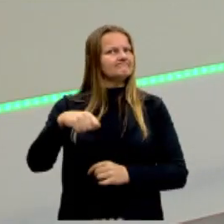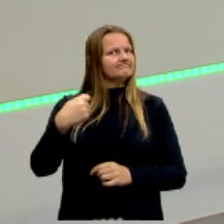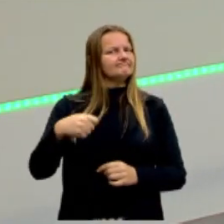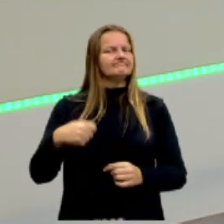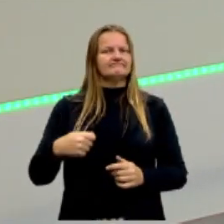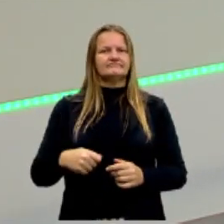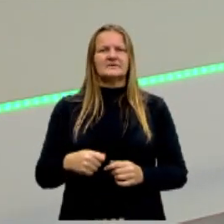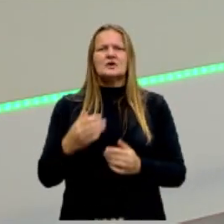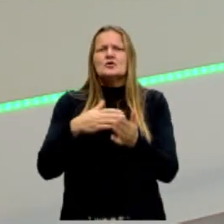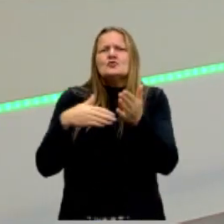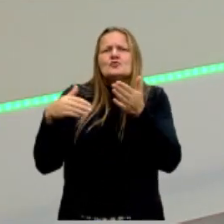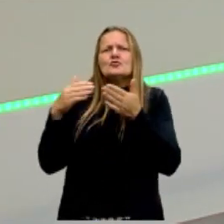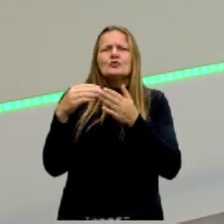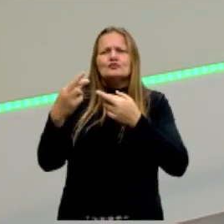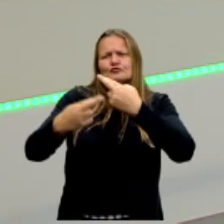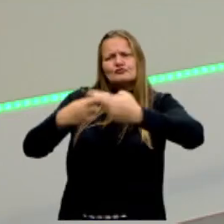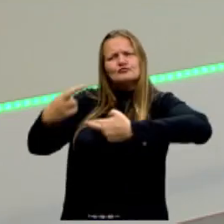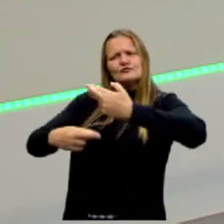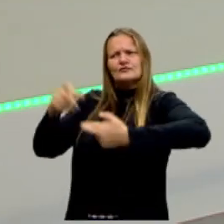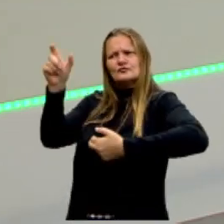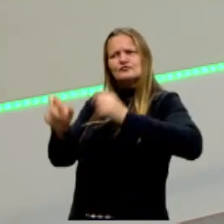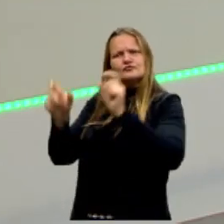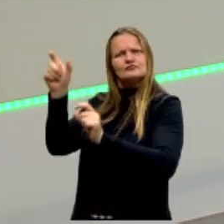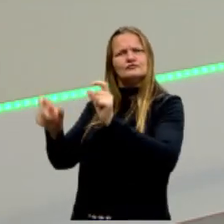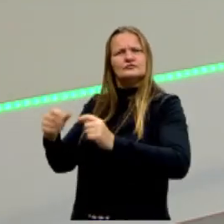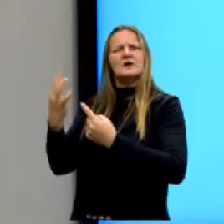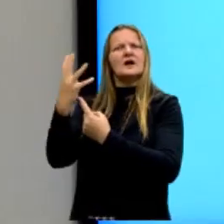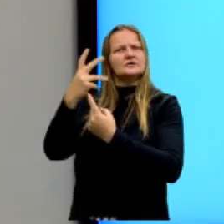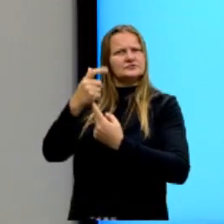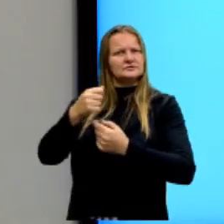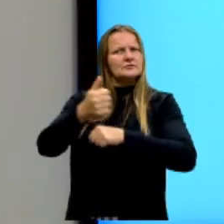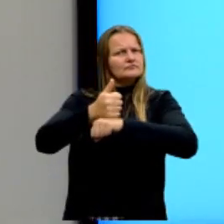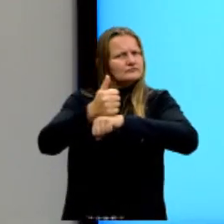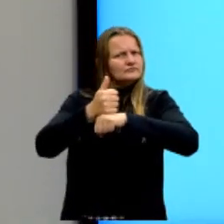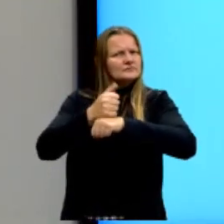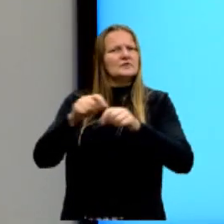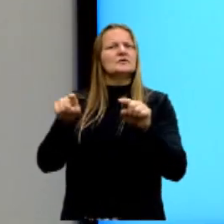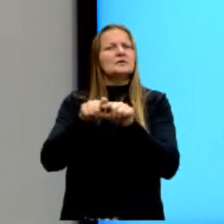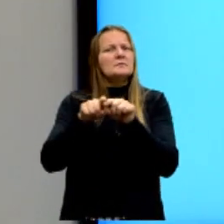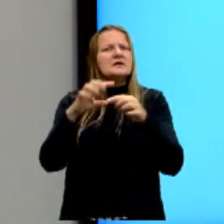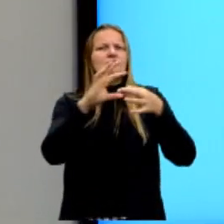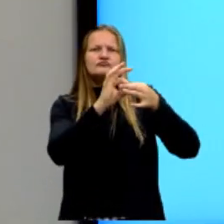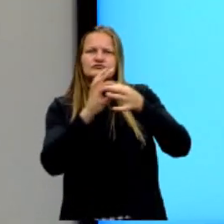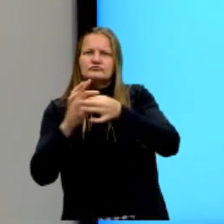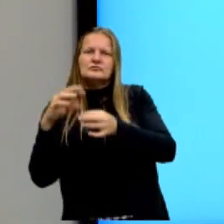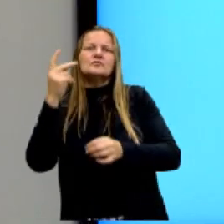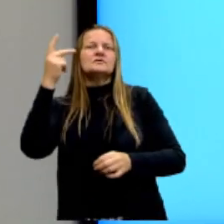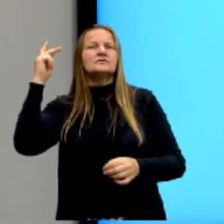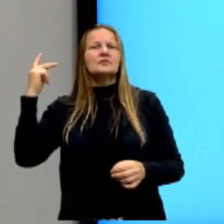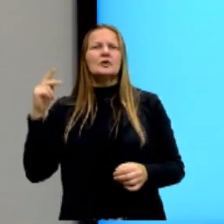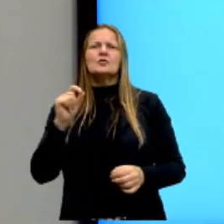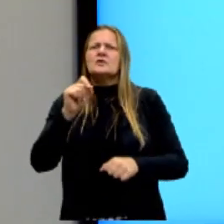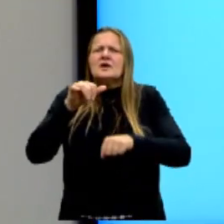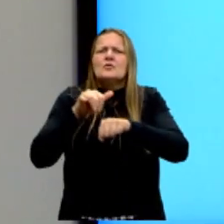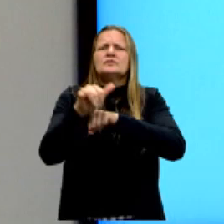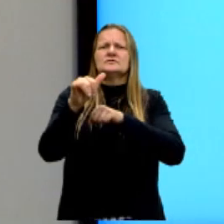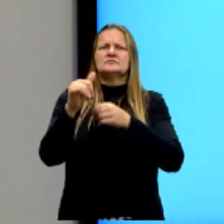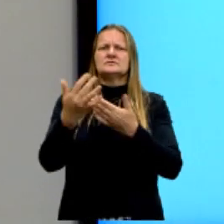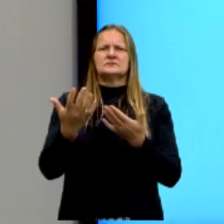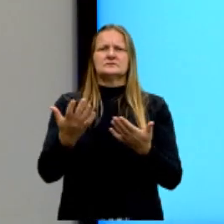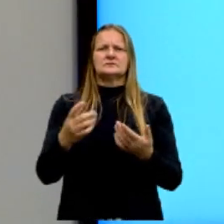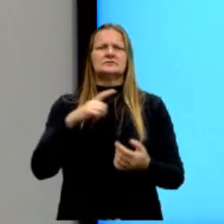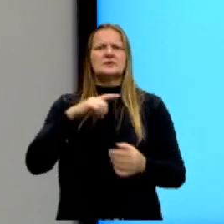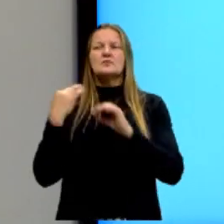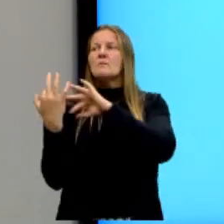todos os artistas envolvidos também a parte do contexto histórico né O que que acontecia